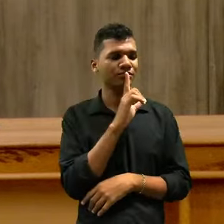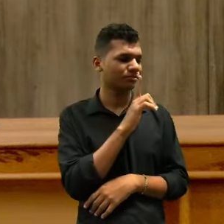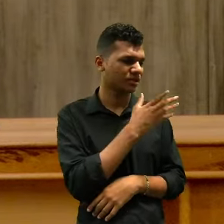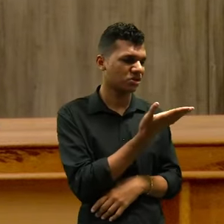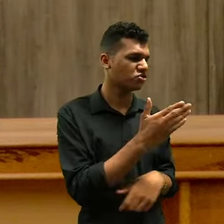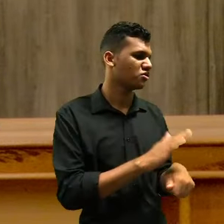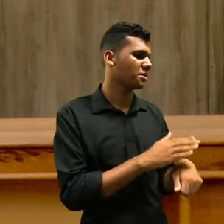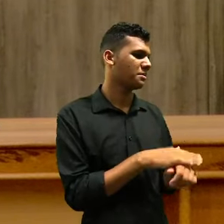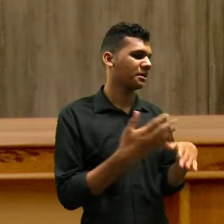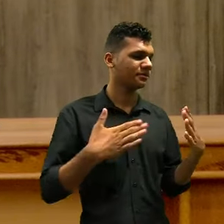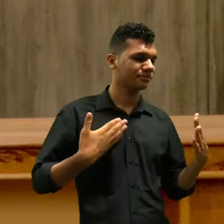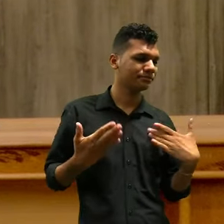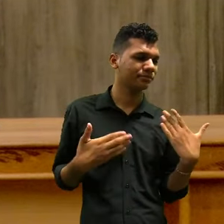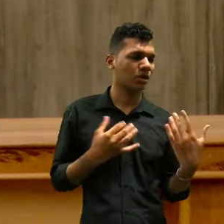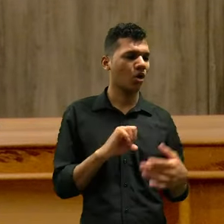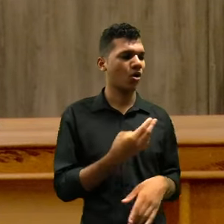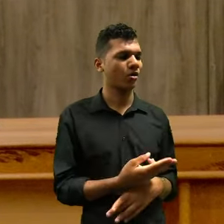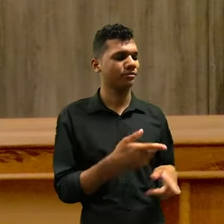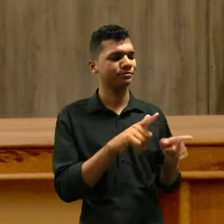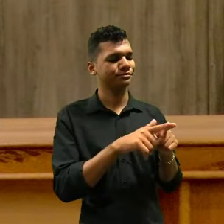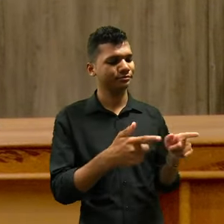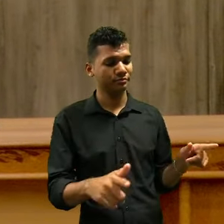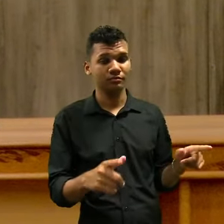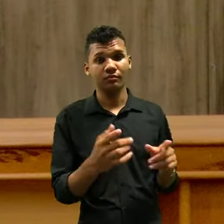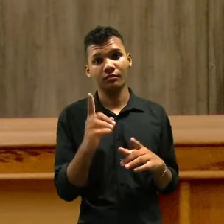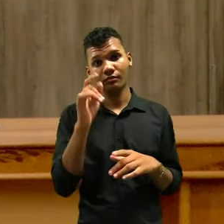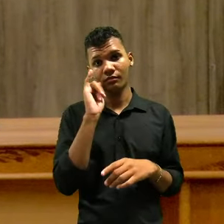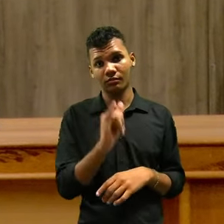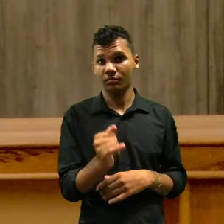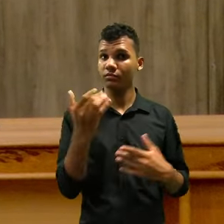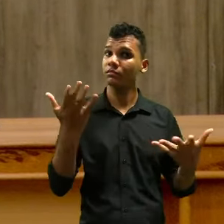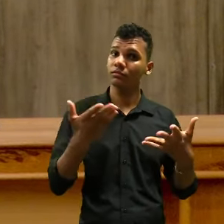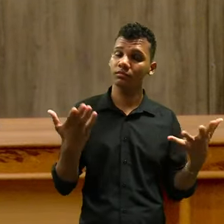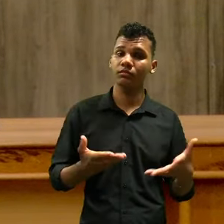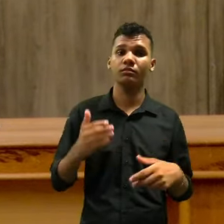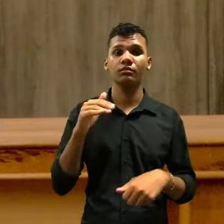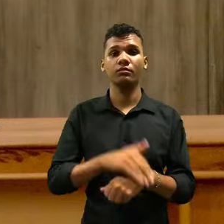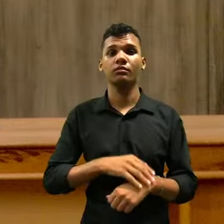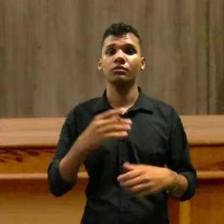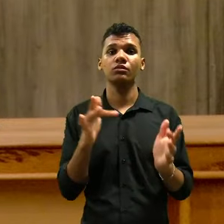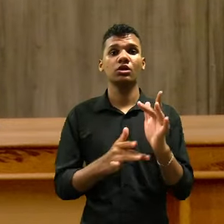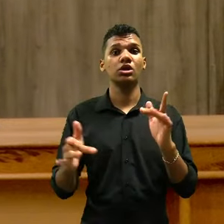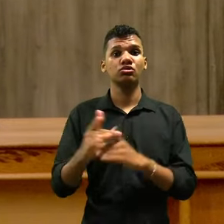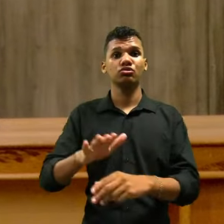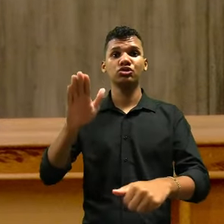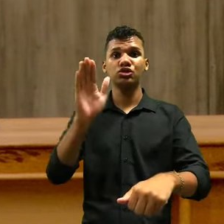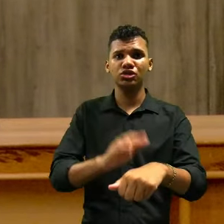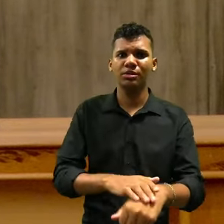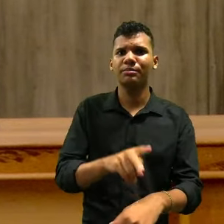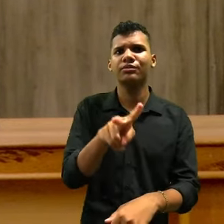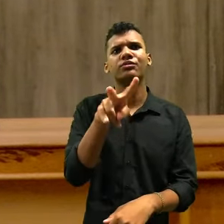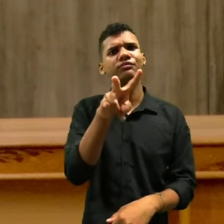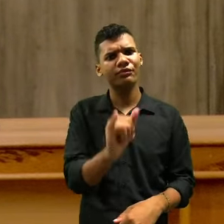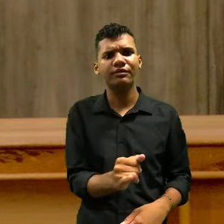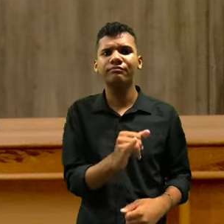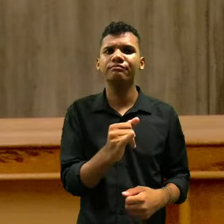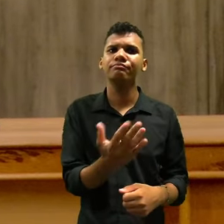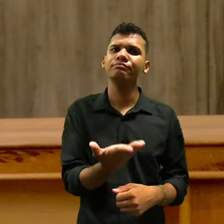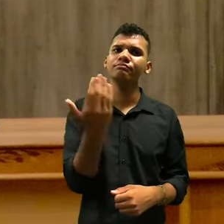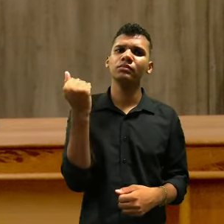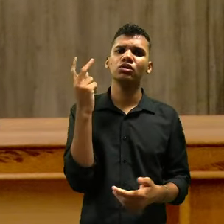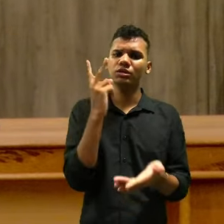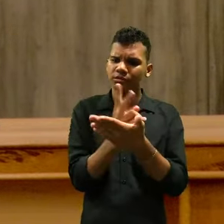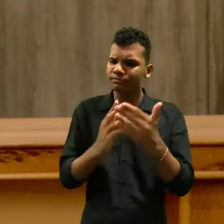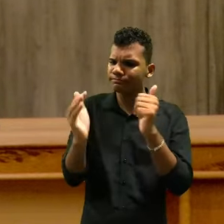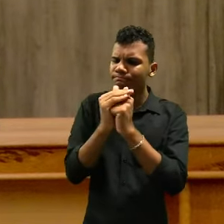Jesus não te chama para churrasco deixa eu te dizer uma coisa aqui esta noite Jesus te chama é pra morte Jesus te chama é para